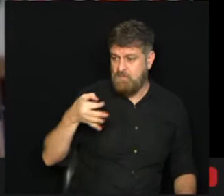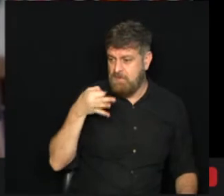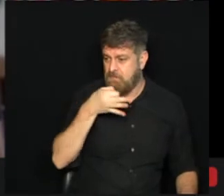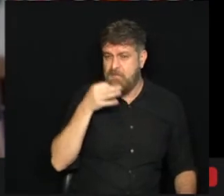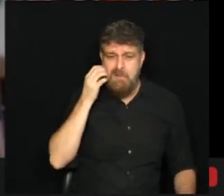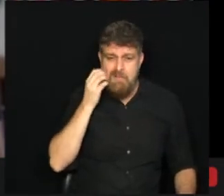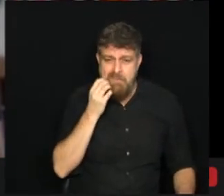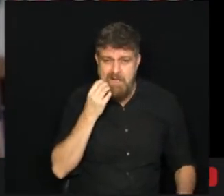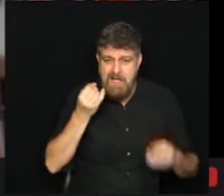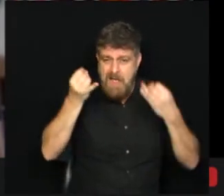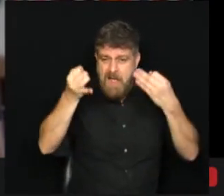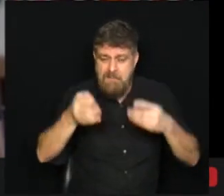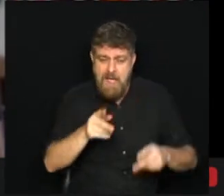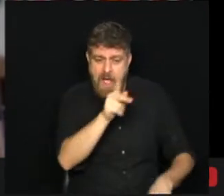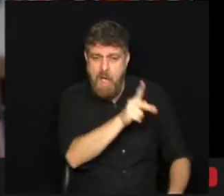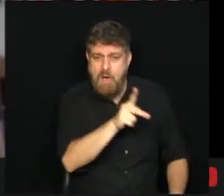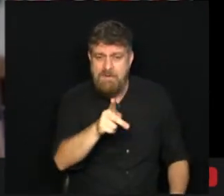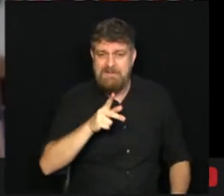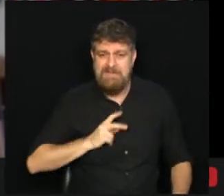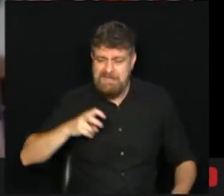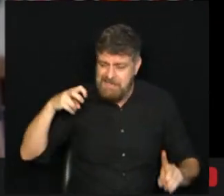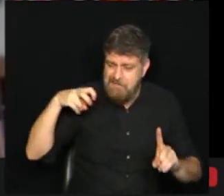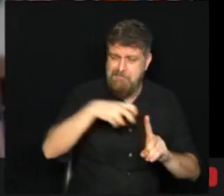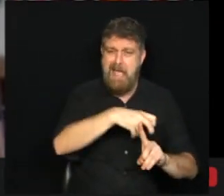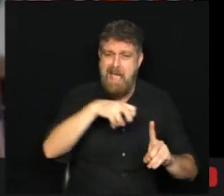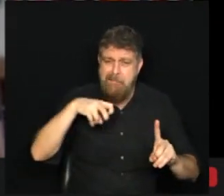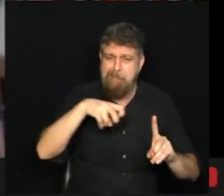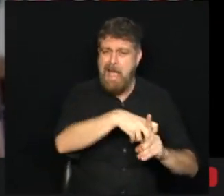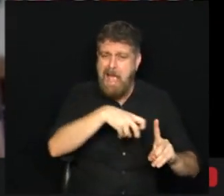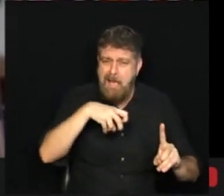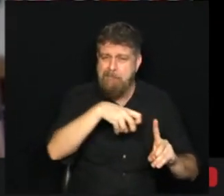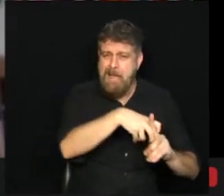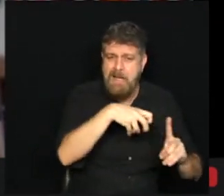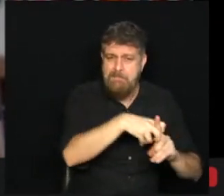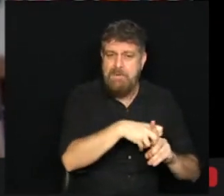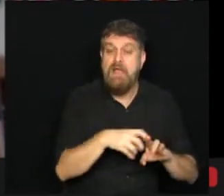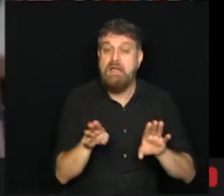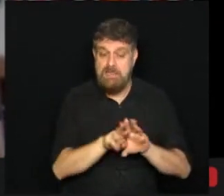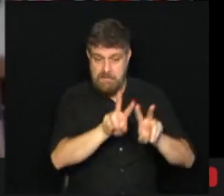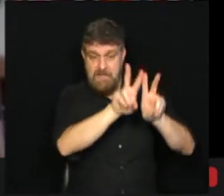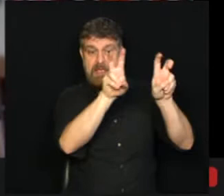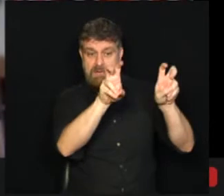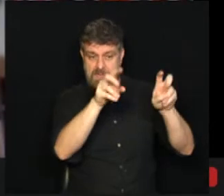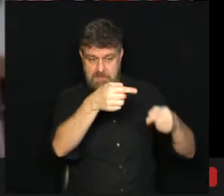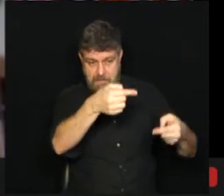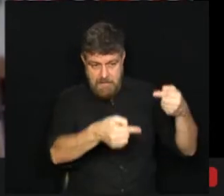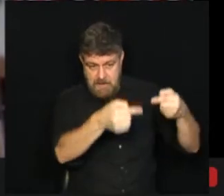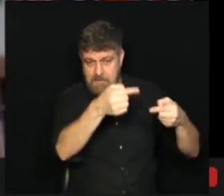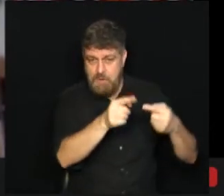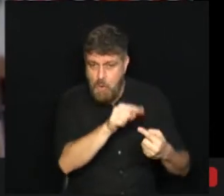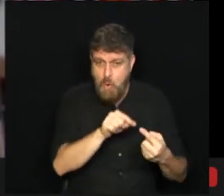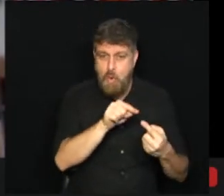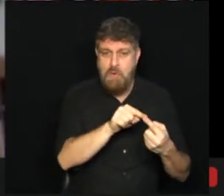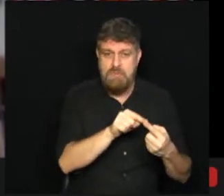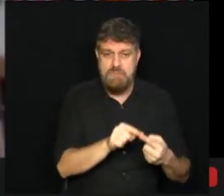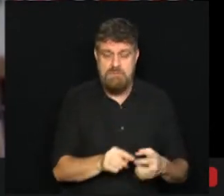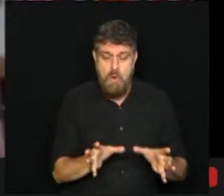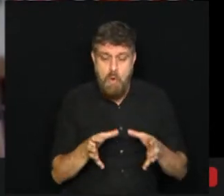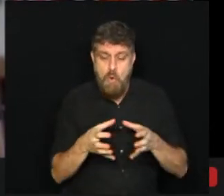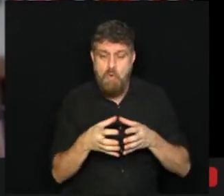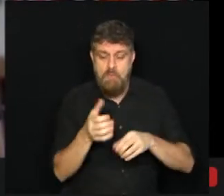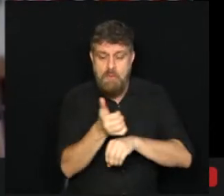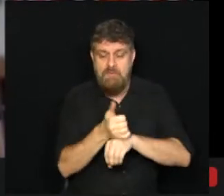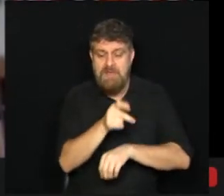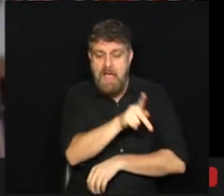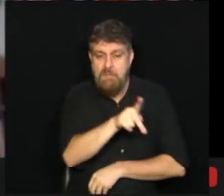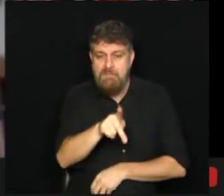como os professores têm sido alvos de perseguição. E a gente precisa debater isso também, inclusive para fortalecer o corpo docente. Porque esse